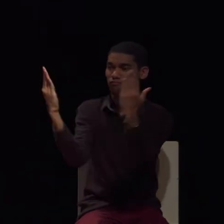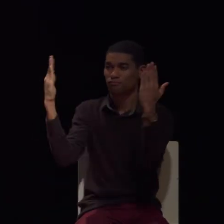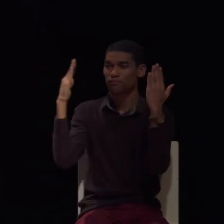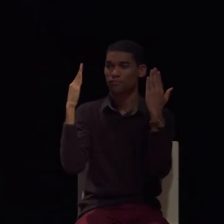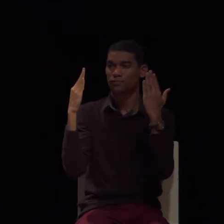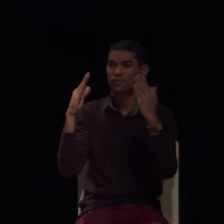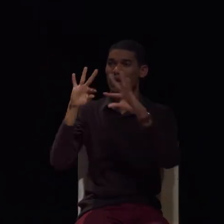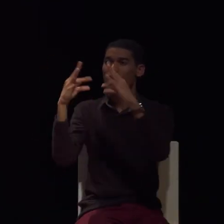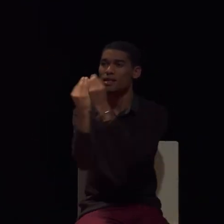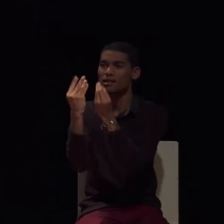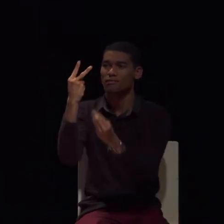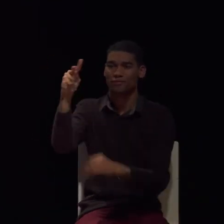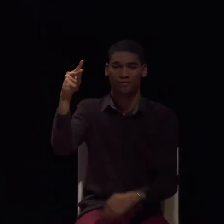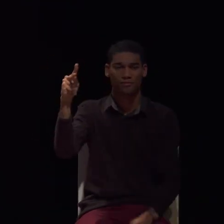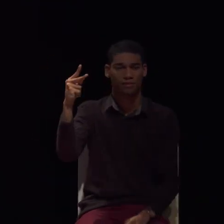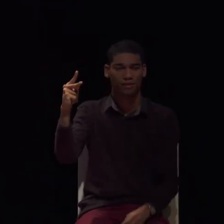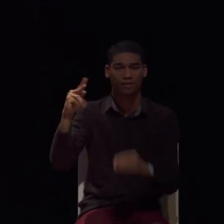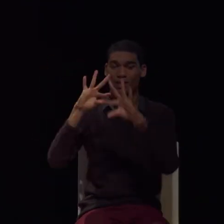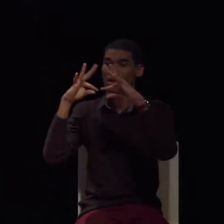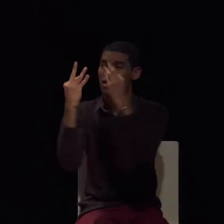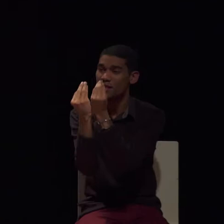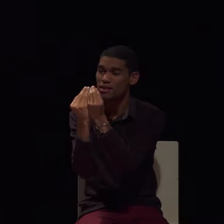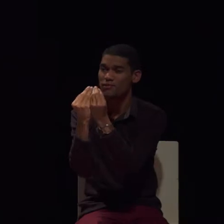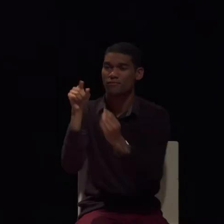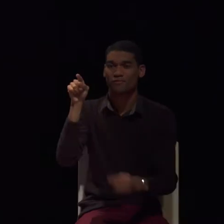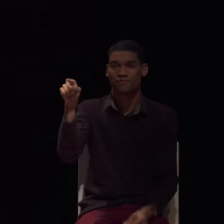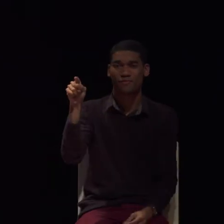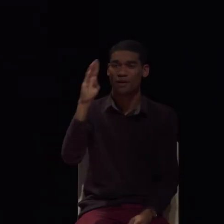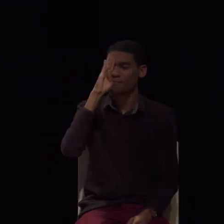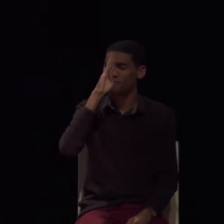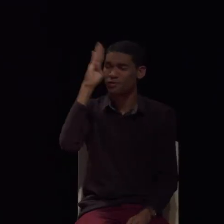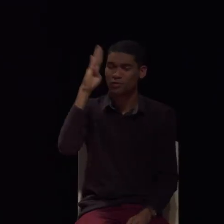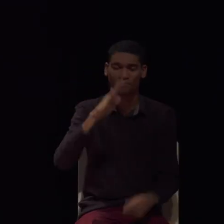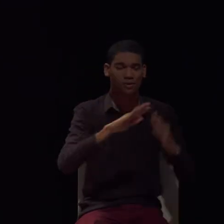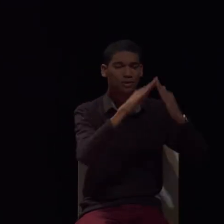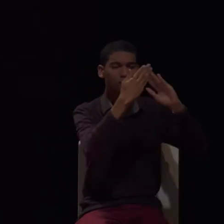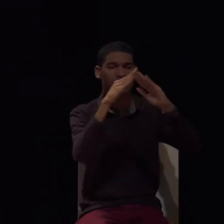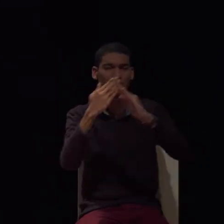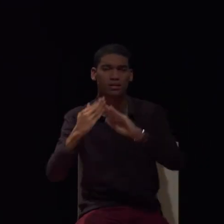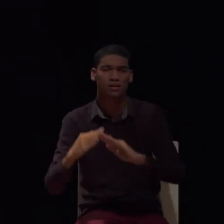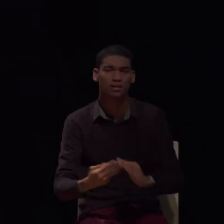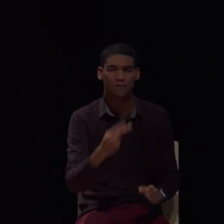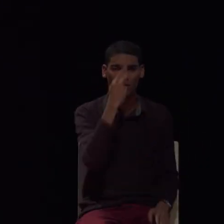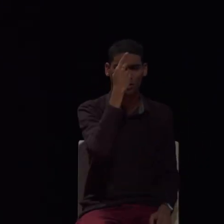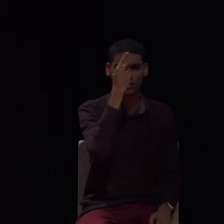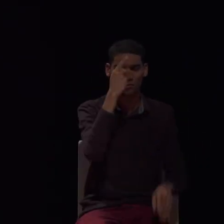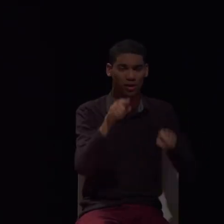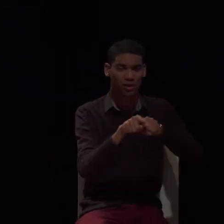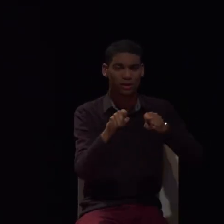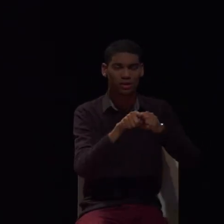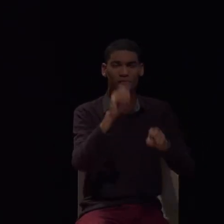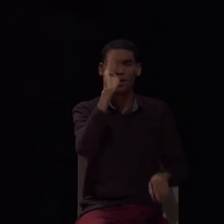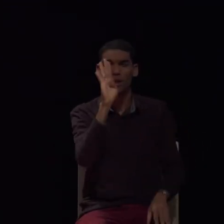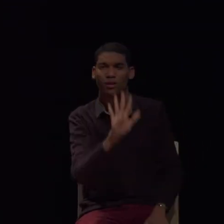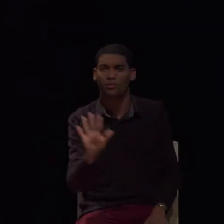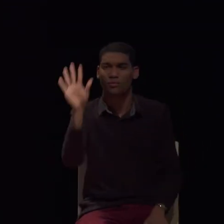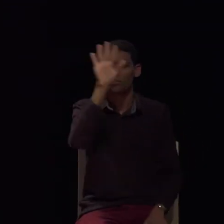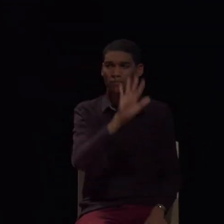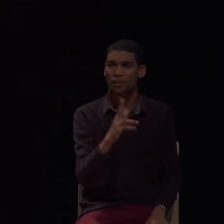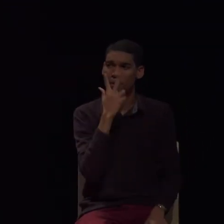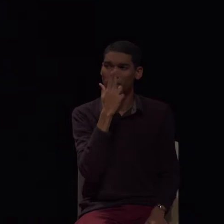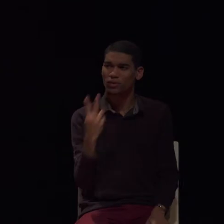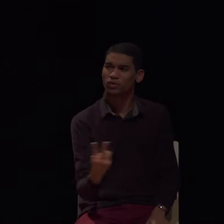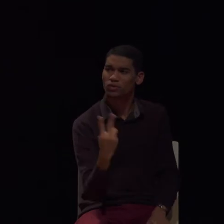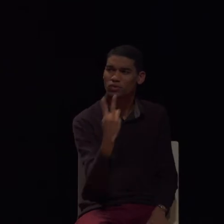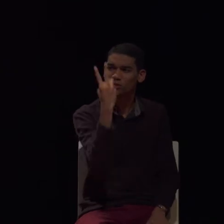desse território negro principalmente nas periferias de são paulo e do brasil ela não tem sido valorizado